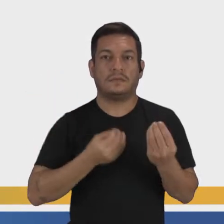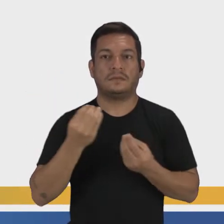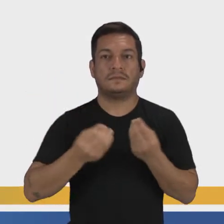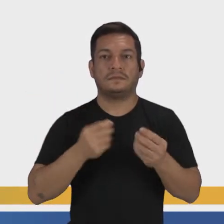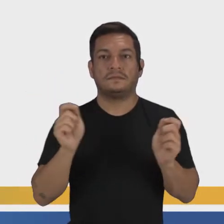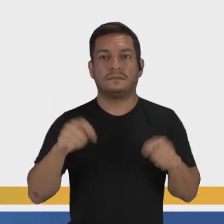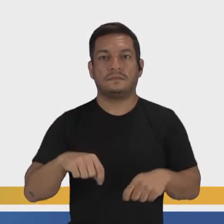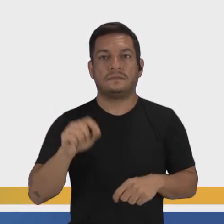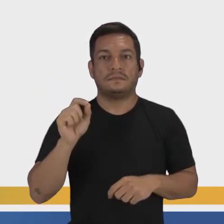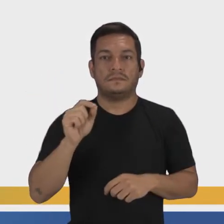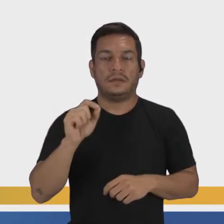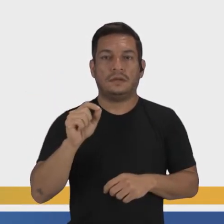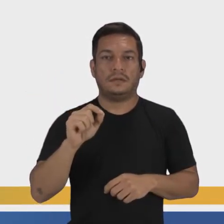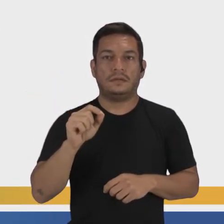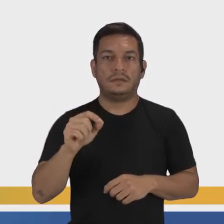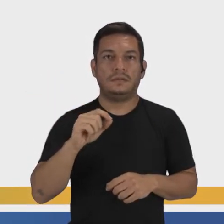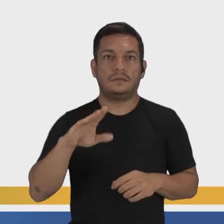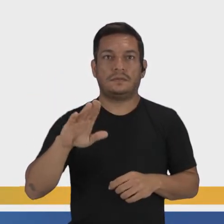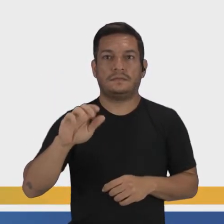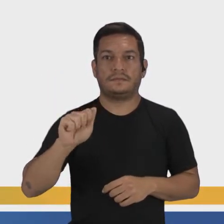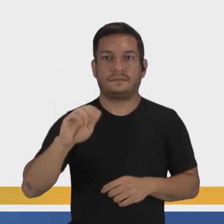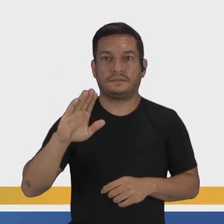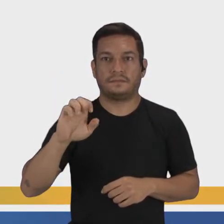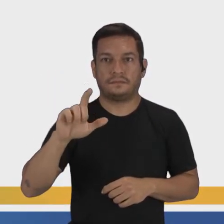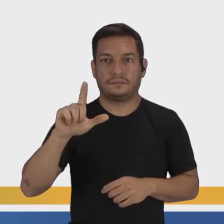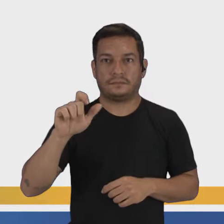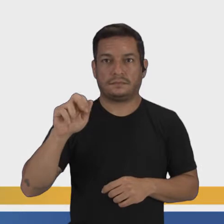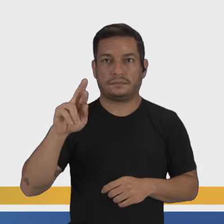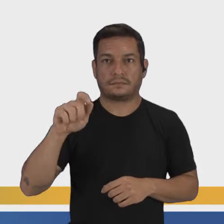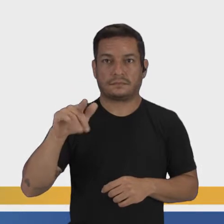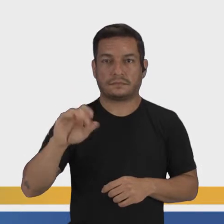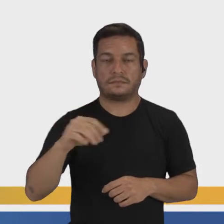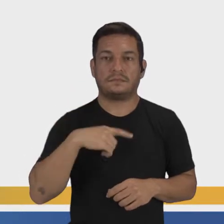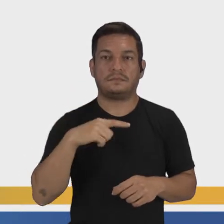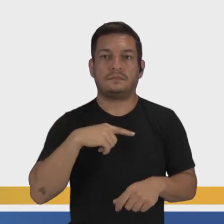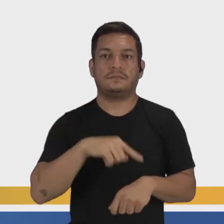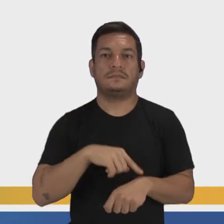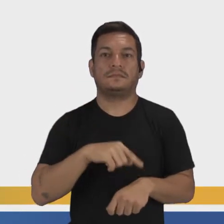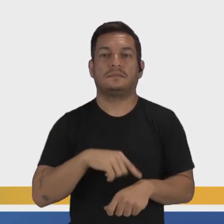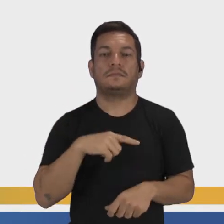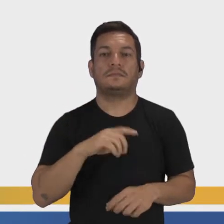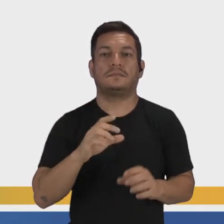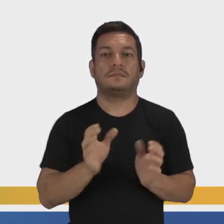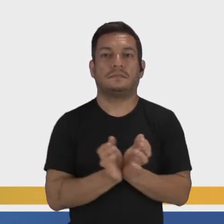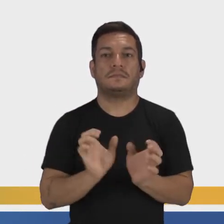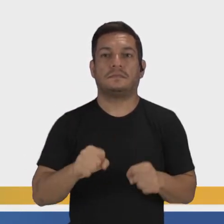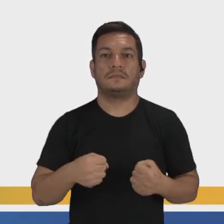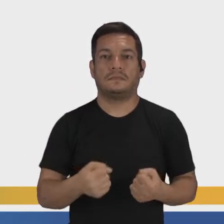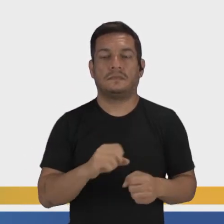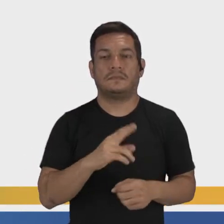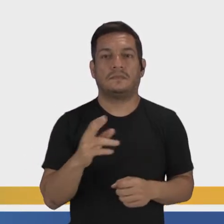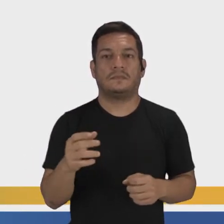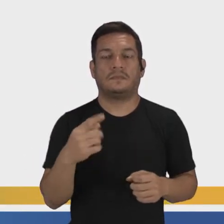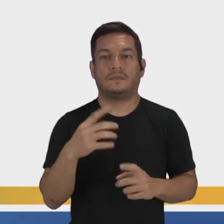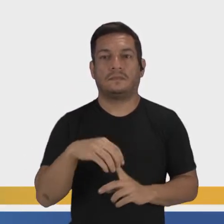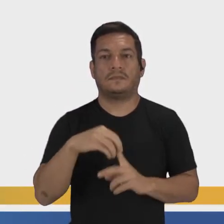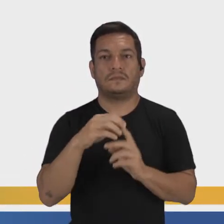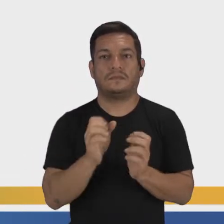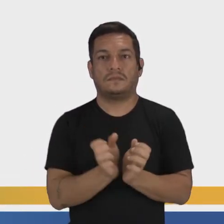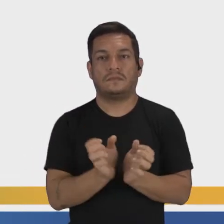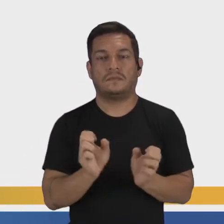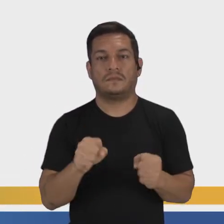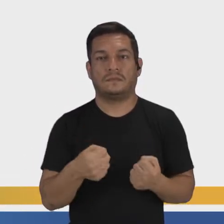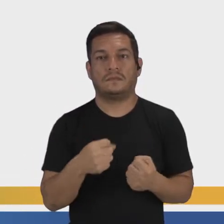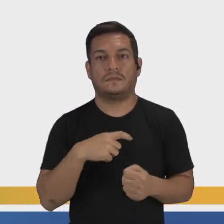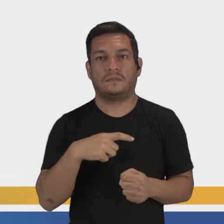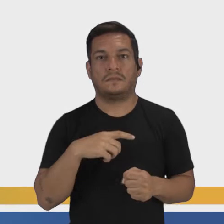se dá a questão da aceleração? A partir do momento que eu tenho um conjunto de forças ou uma força só agindo sobre um corpo